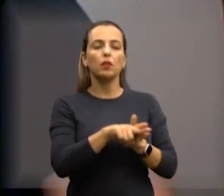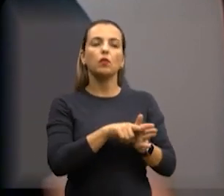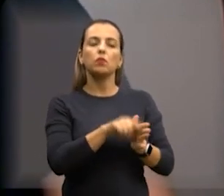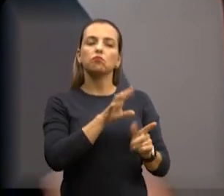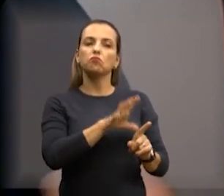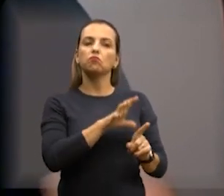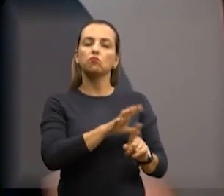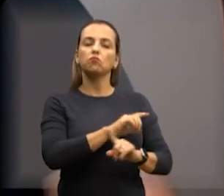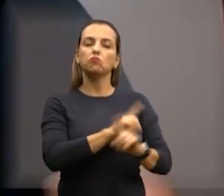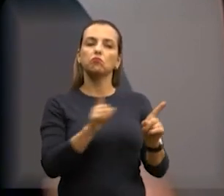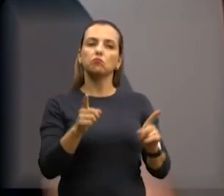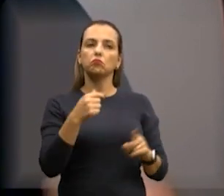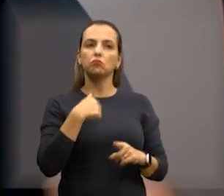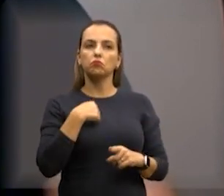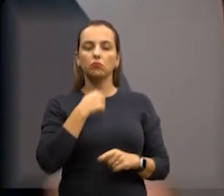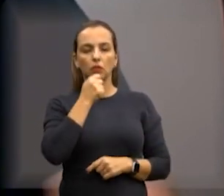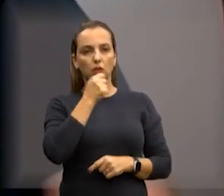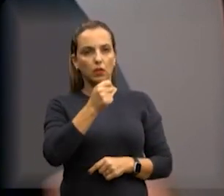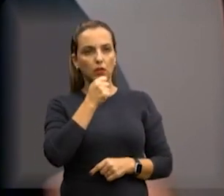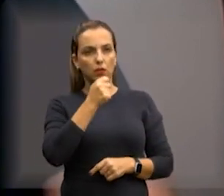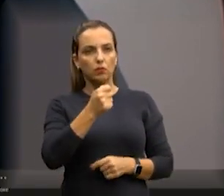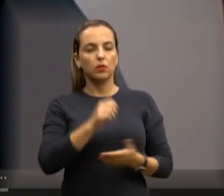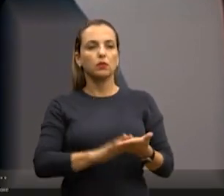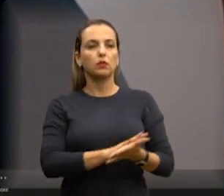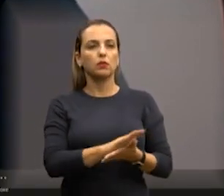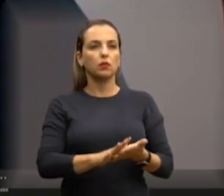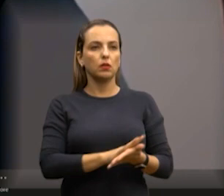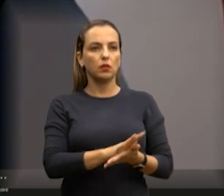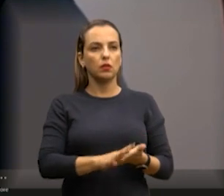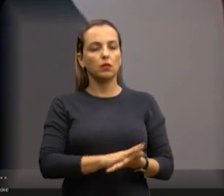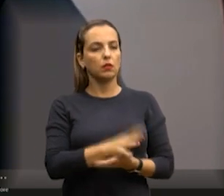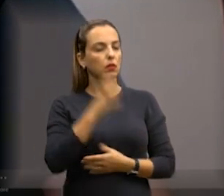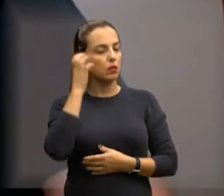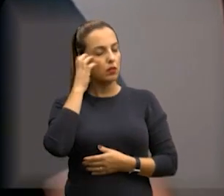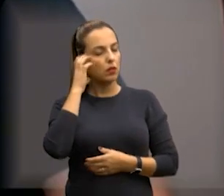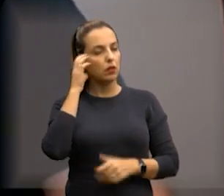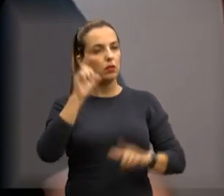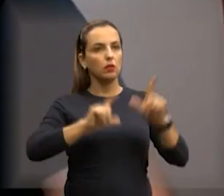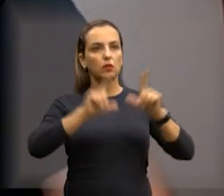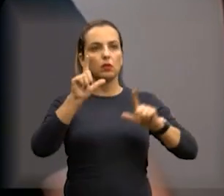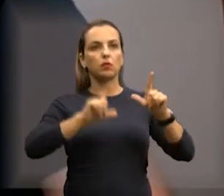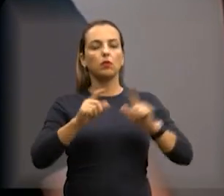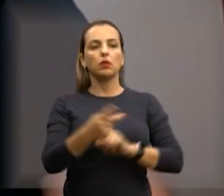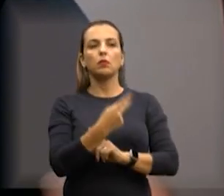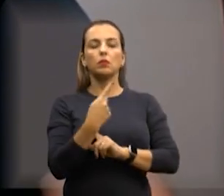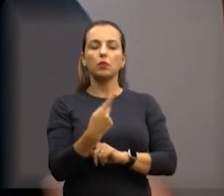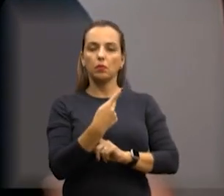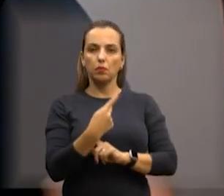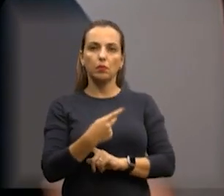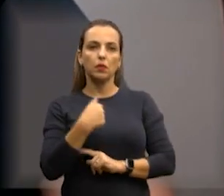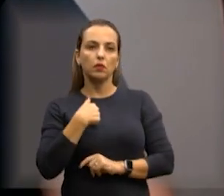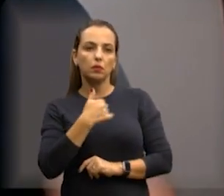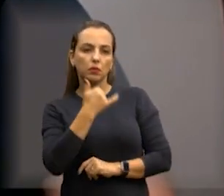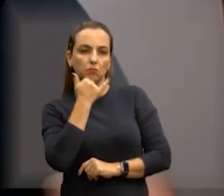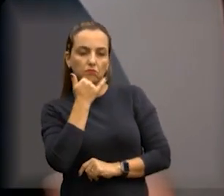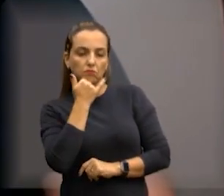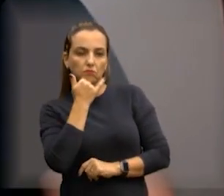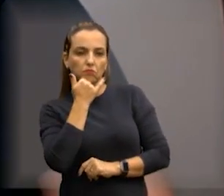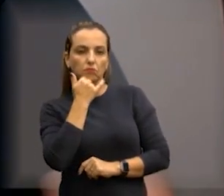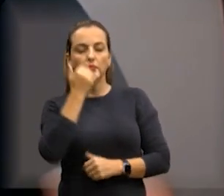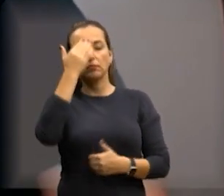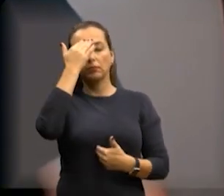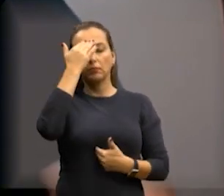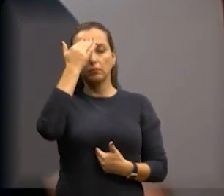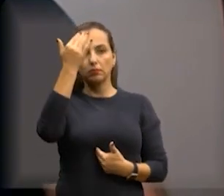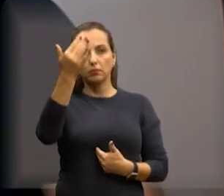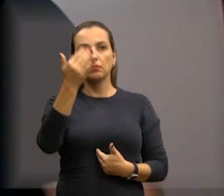Eu também não dei nenhuma entrevista às rádios e TVs que me procuraram, então eu também quero pedir desculpas e